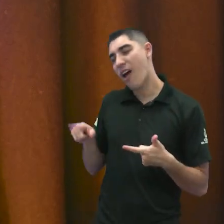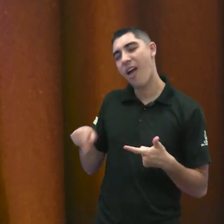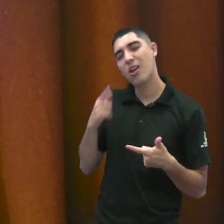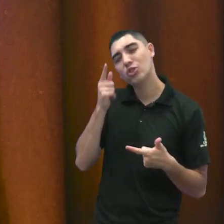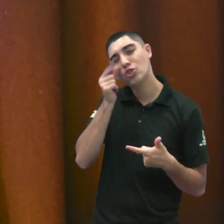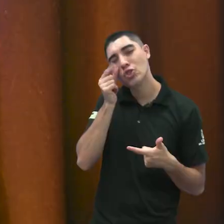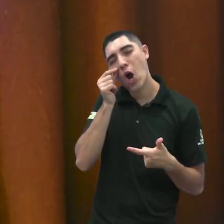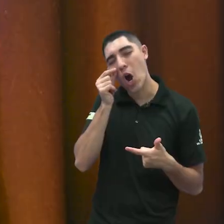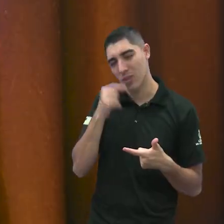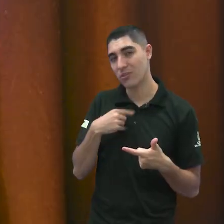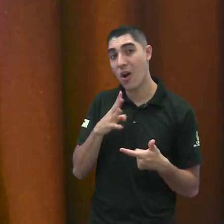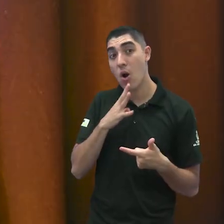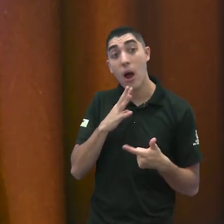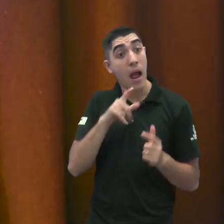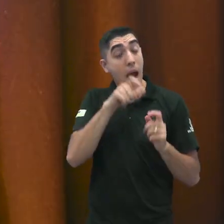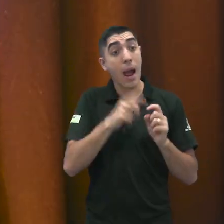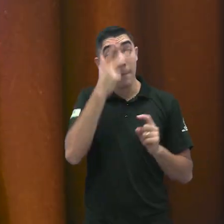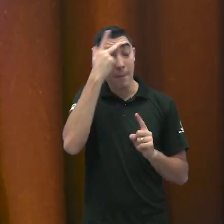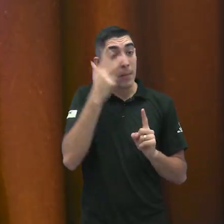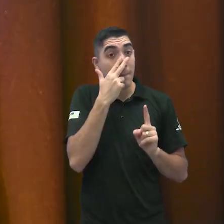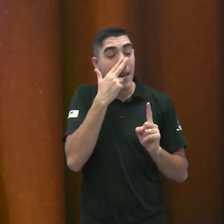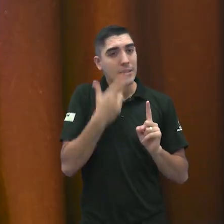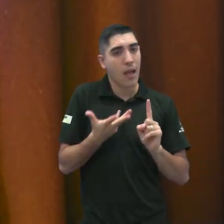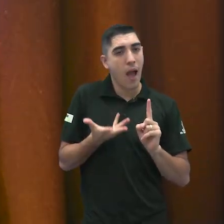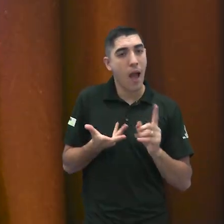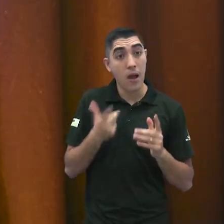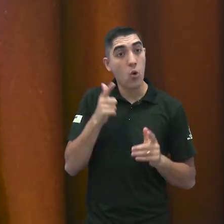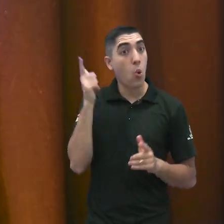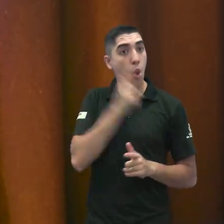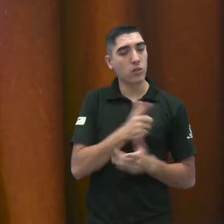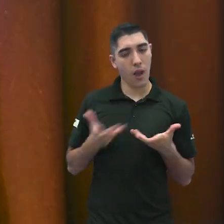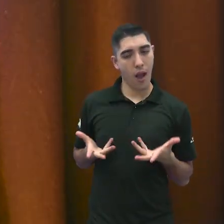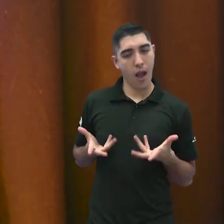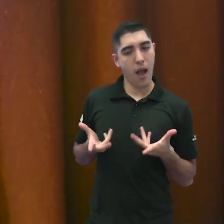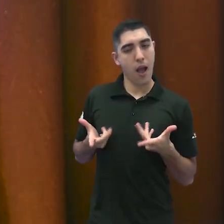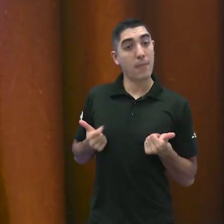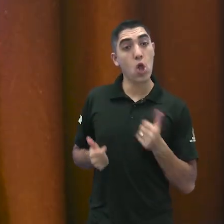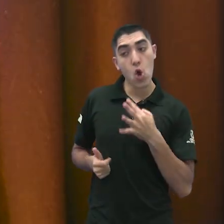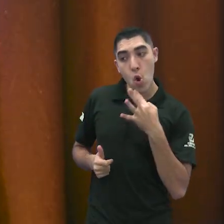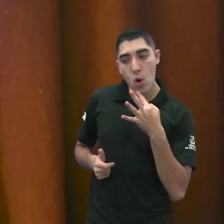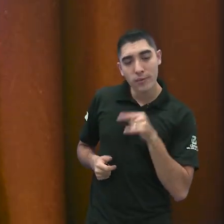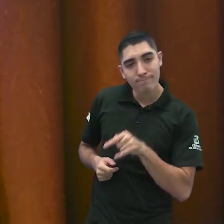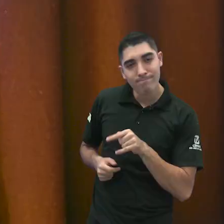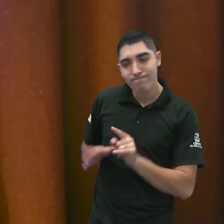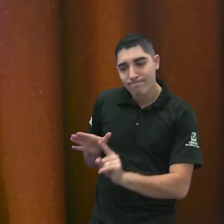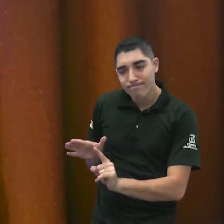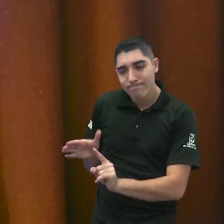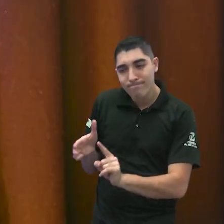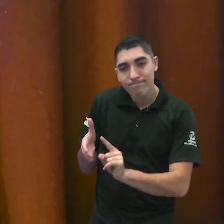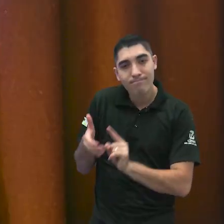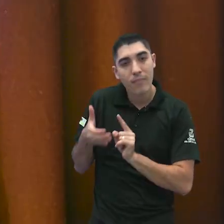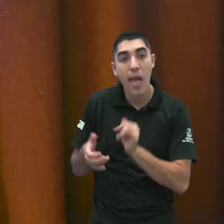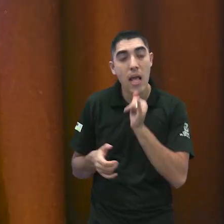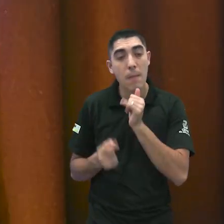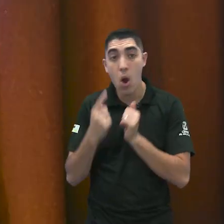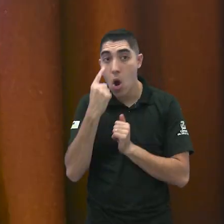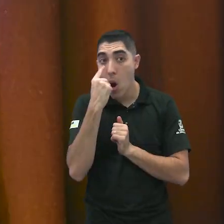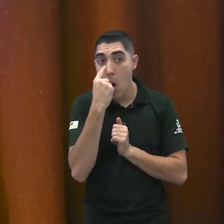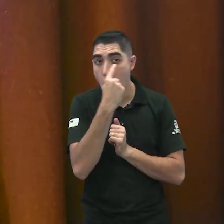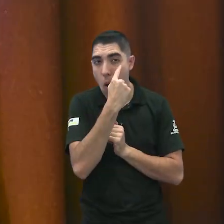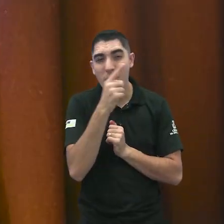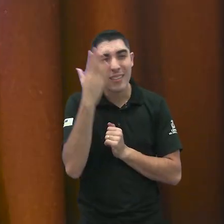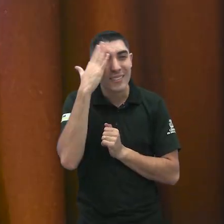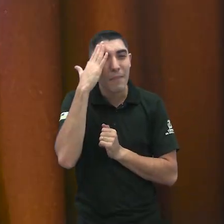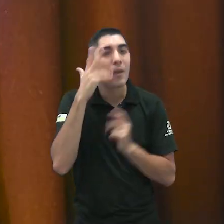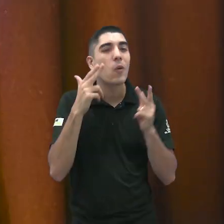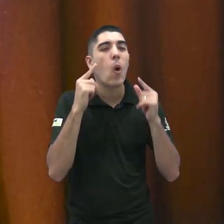Então, essa pessoa desenvolve aspectos no corpo dela voltados para o acolhimento. Então, vai ter aqueles olhinhos, tipo os